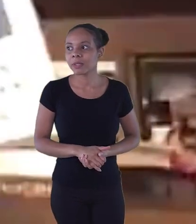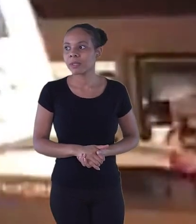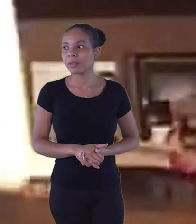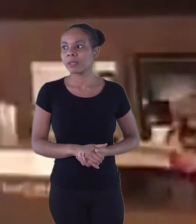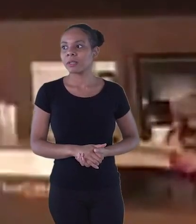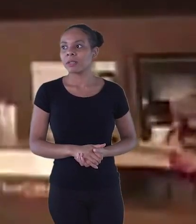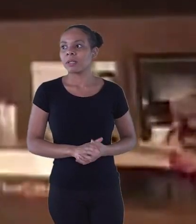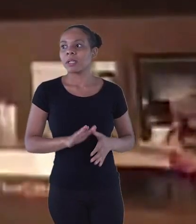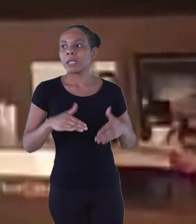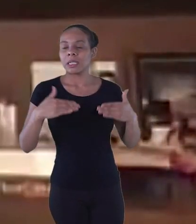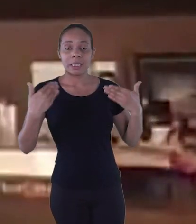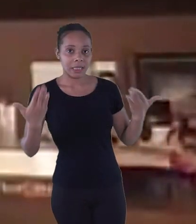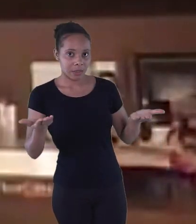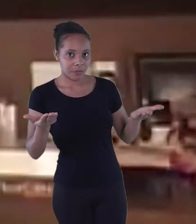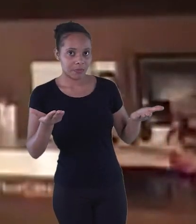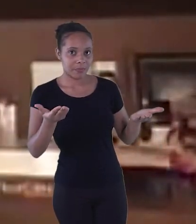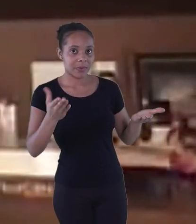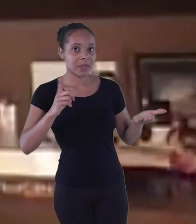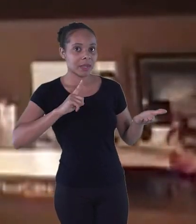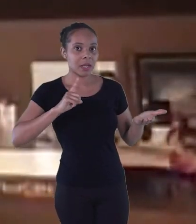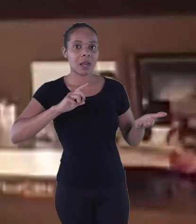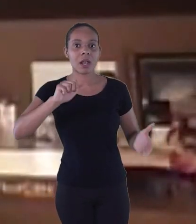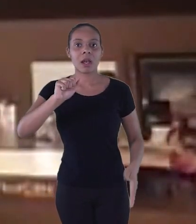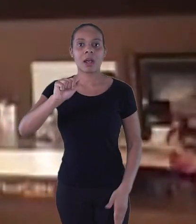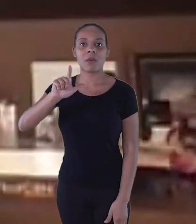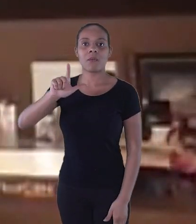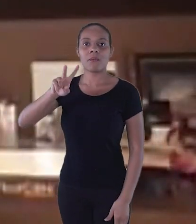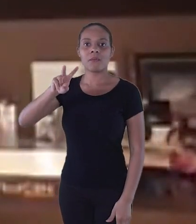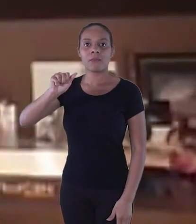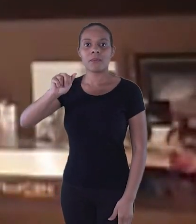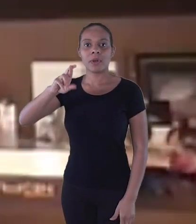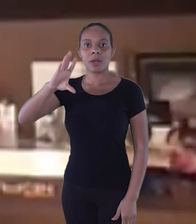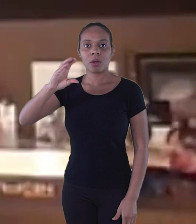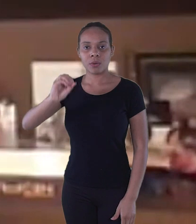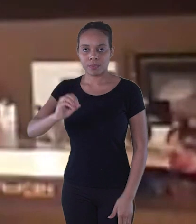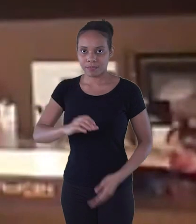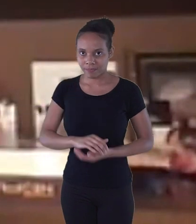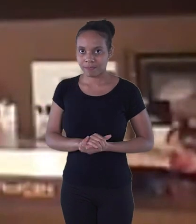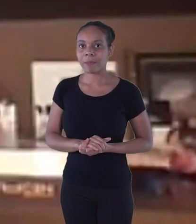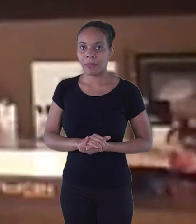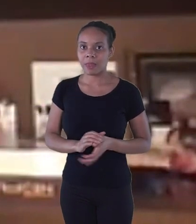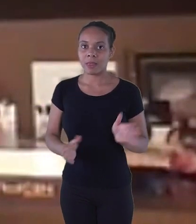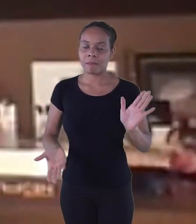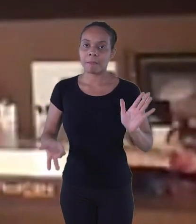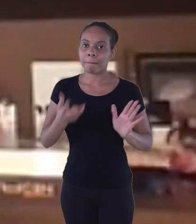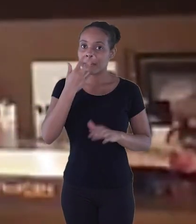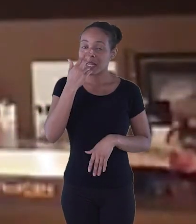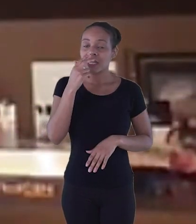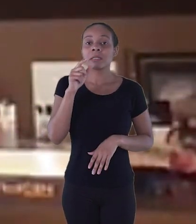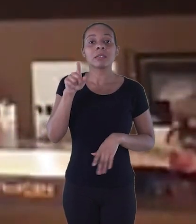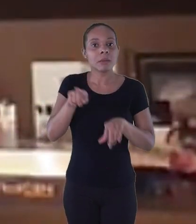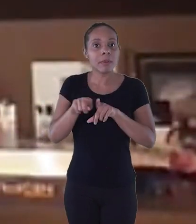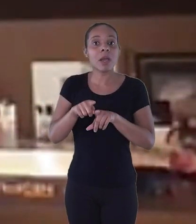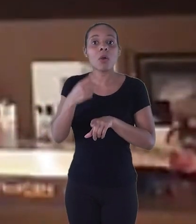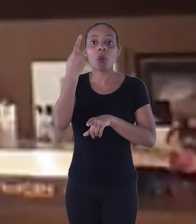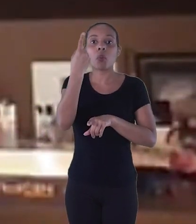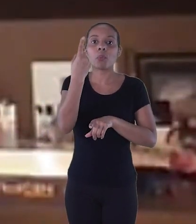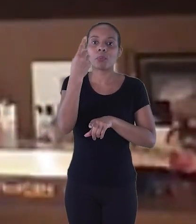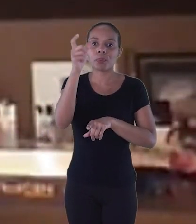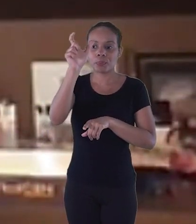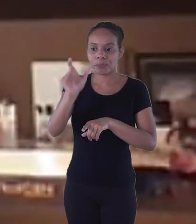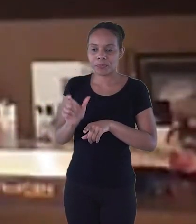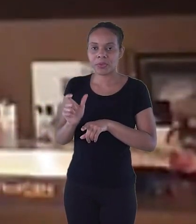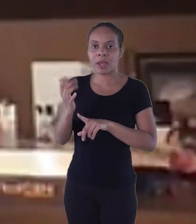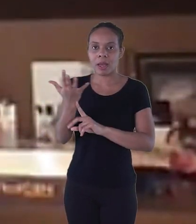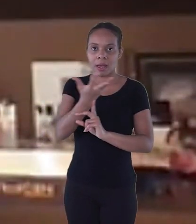todo o lettering foi o Olga Mendonça, que inclusive é um dos artistas que aparece fez 3 personagens